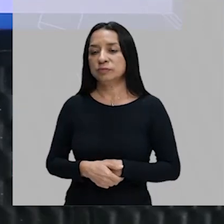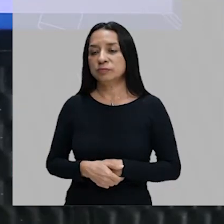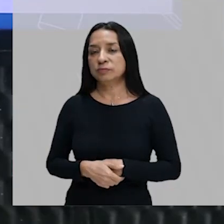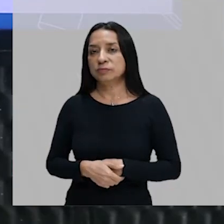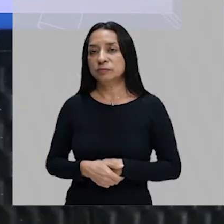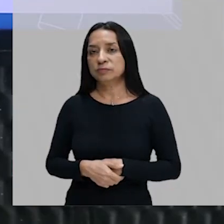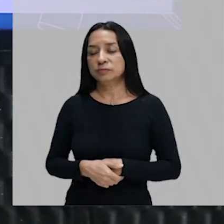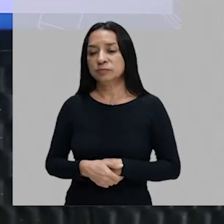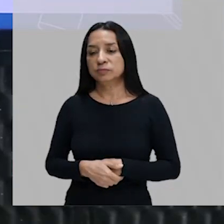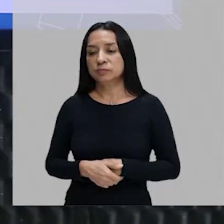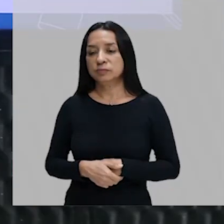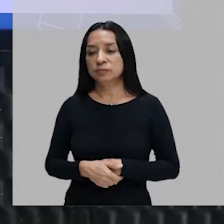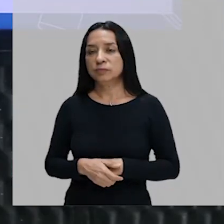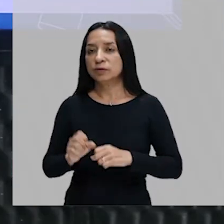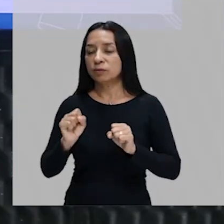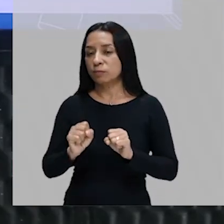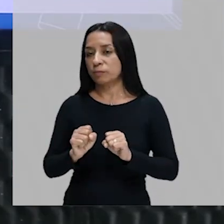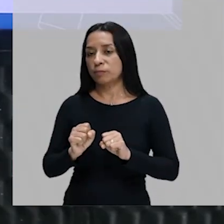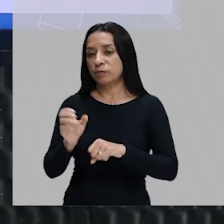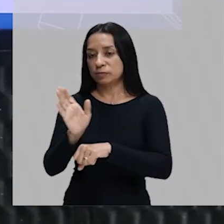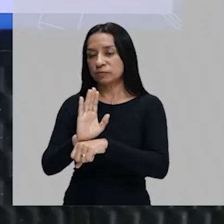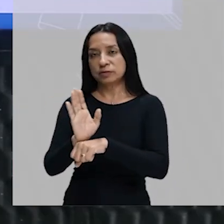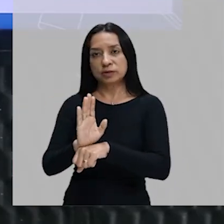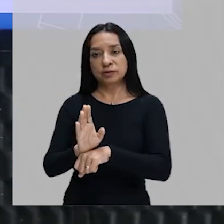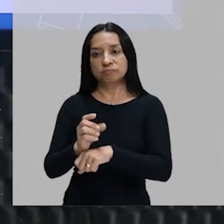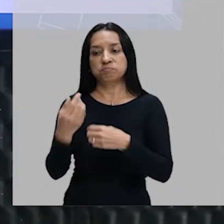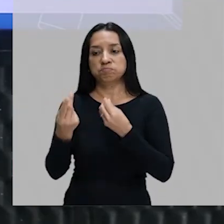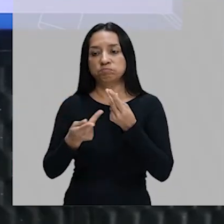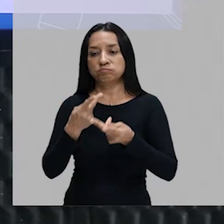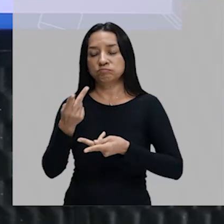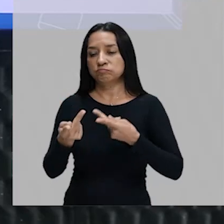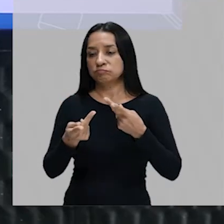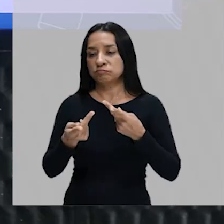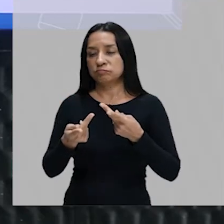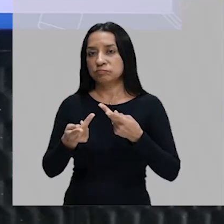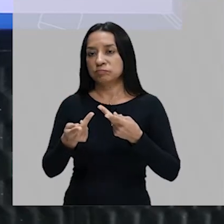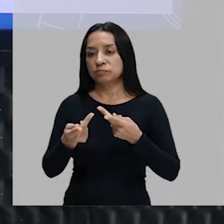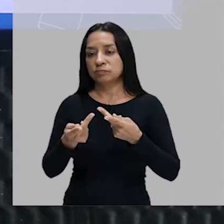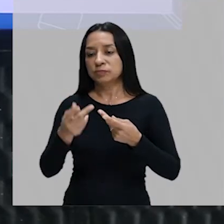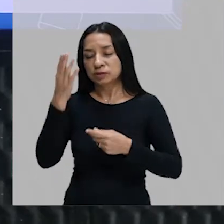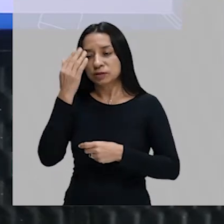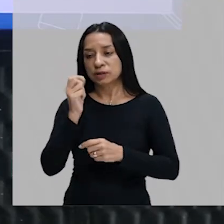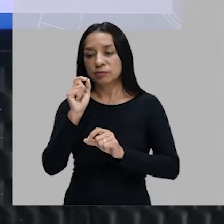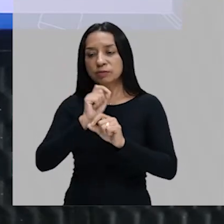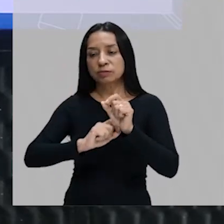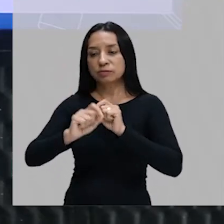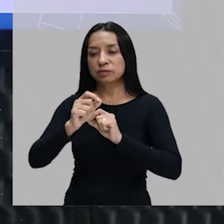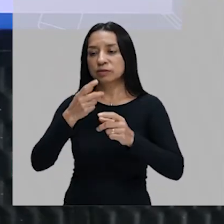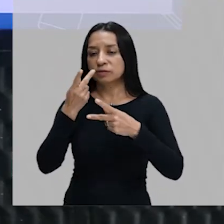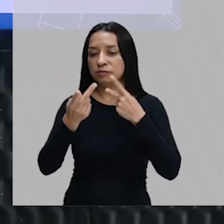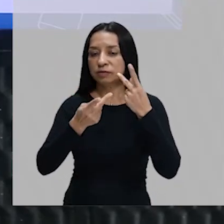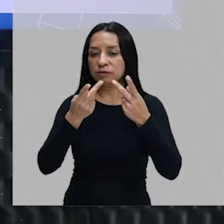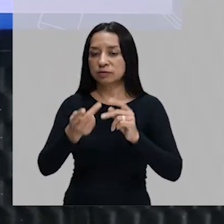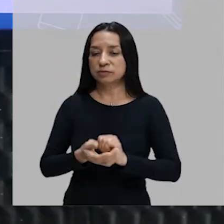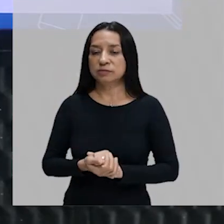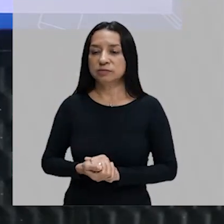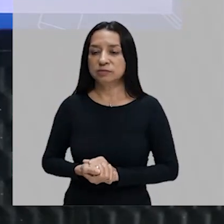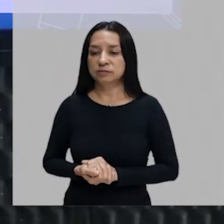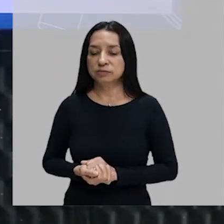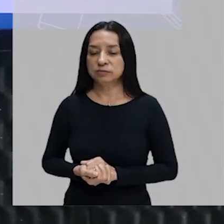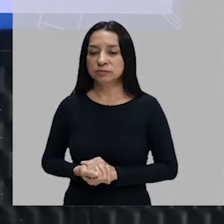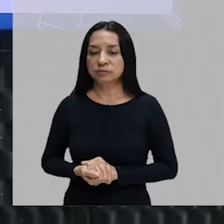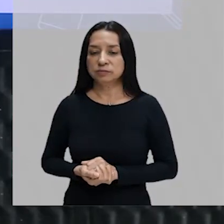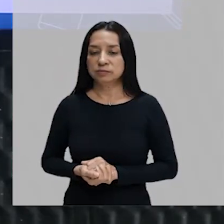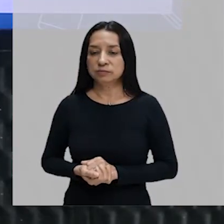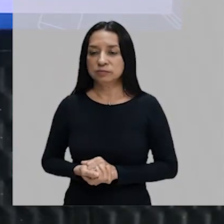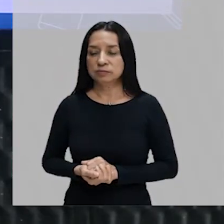baby, né? Então, eu posso me despedir assim? Pode, não tem problema nenhum, desde que você saiba com quem você está falando. Né? Então, hasta la